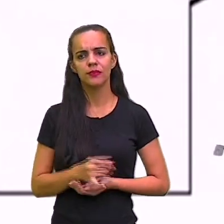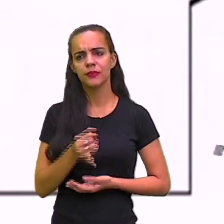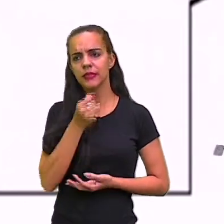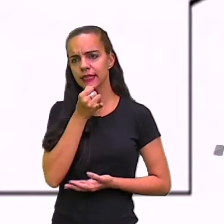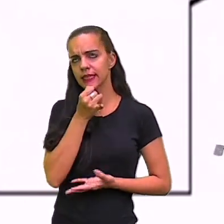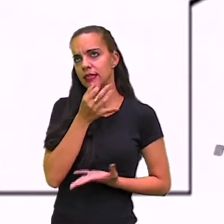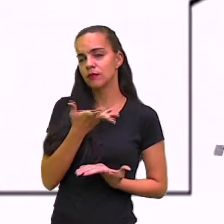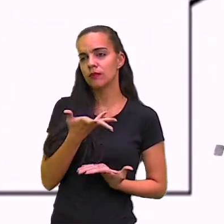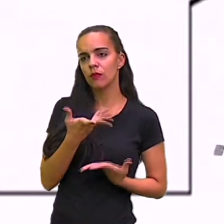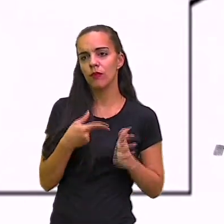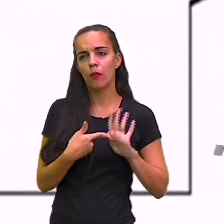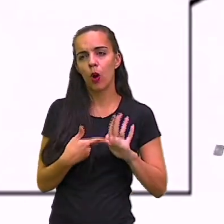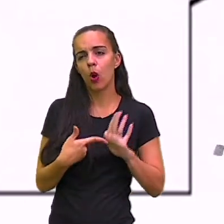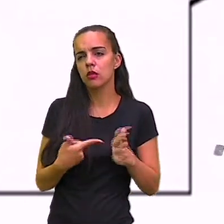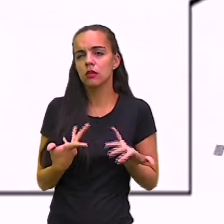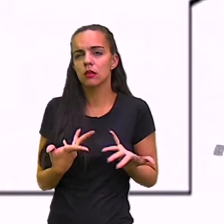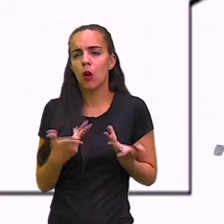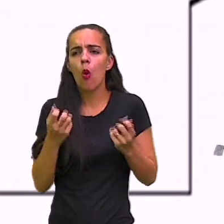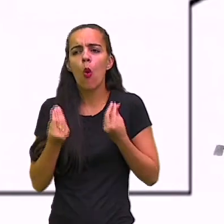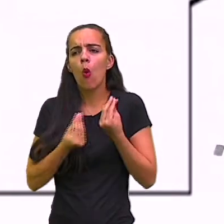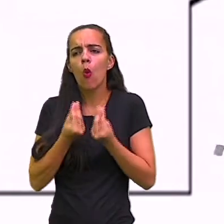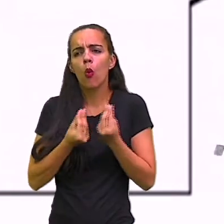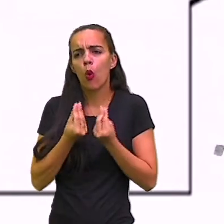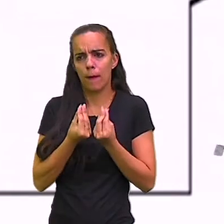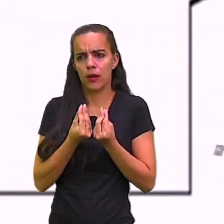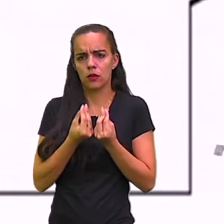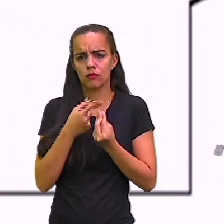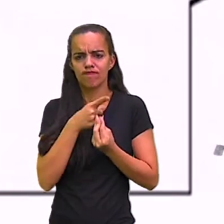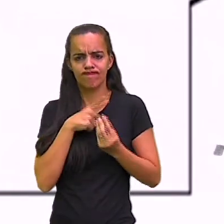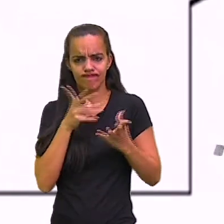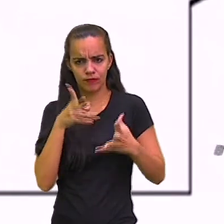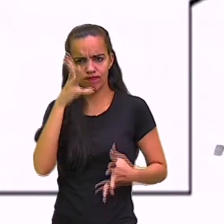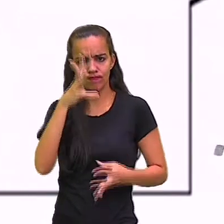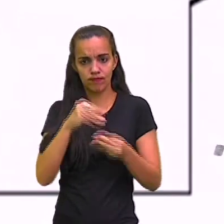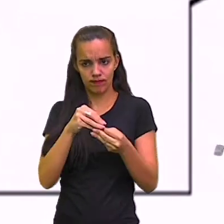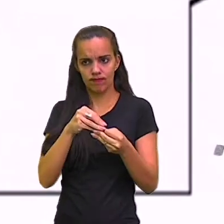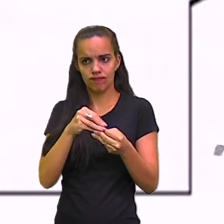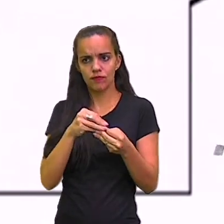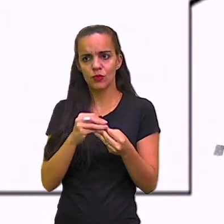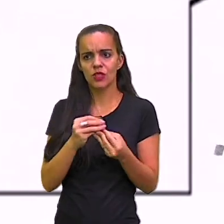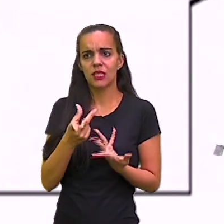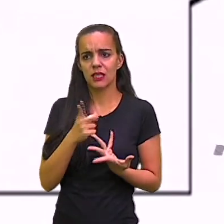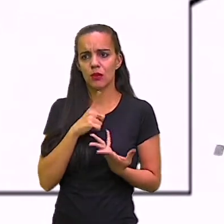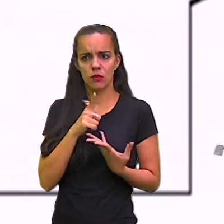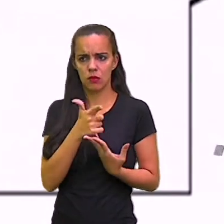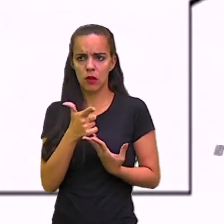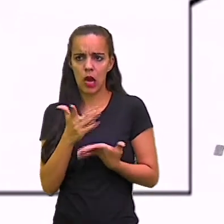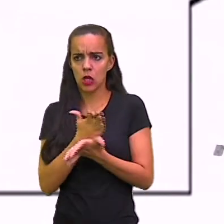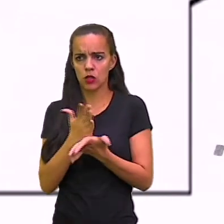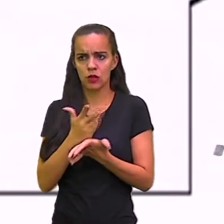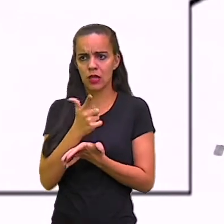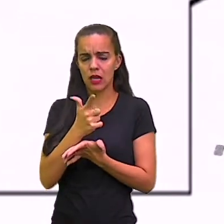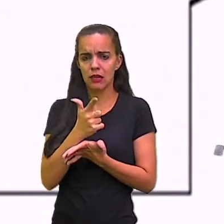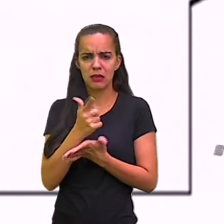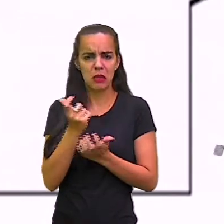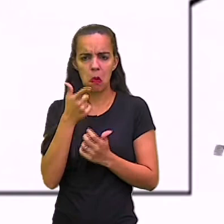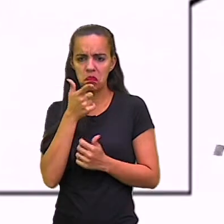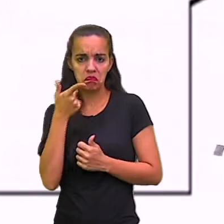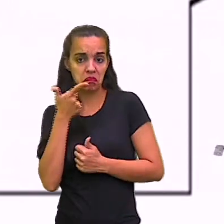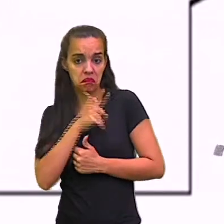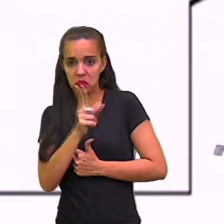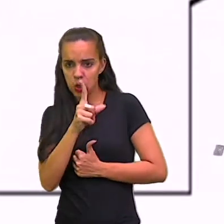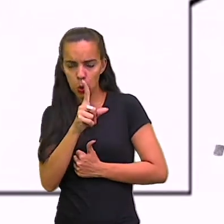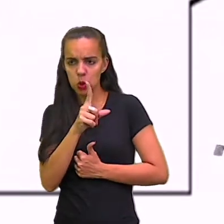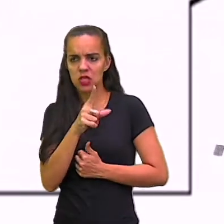foi circuitos eles podem ser bastante complexos caso não saibamos identificar